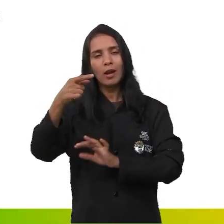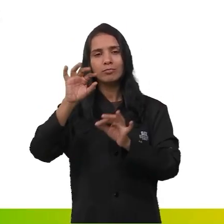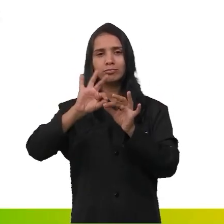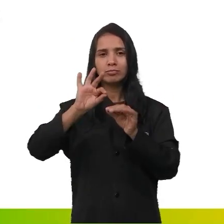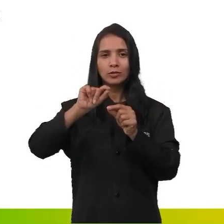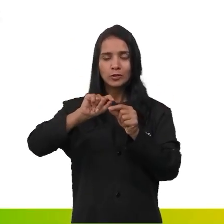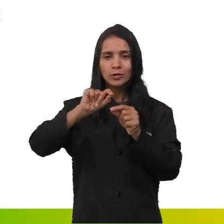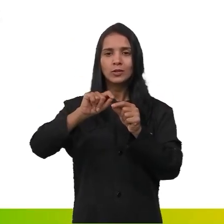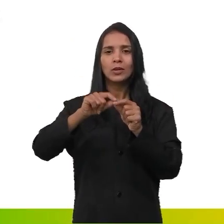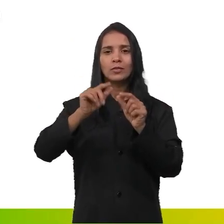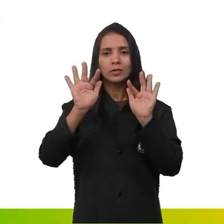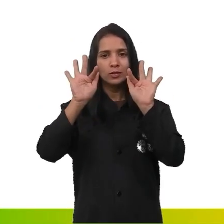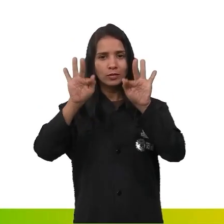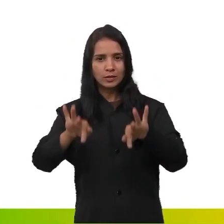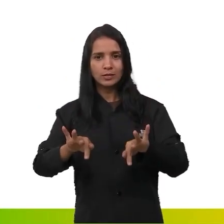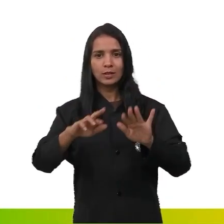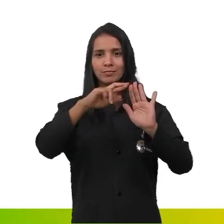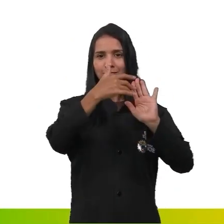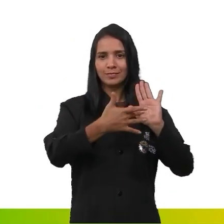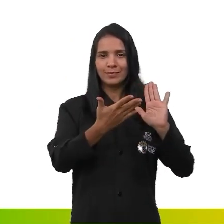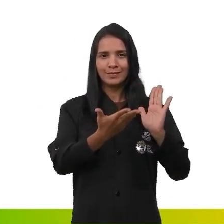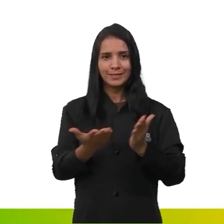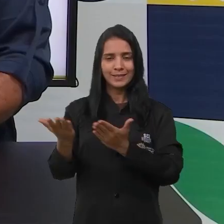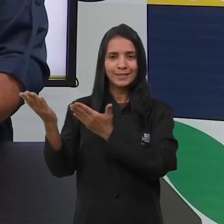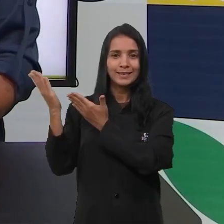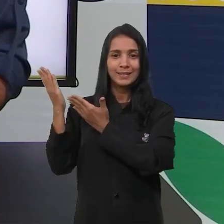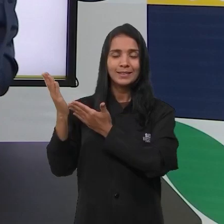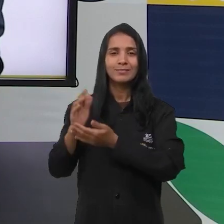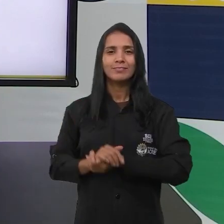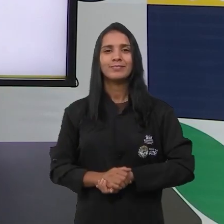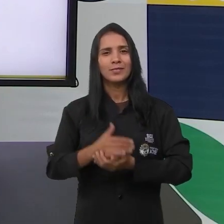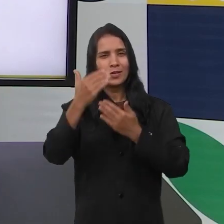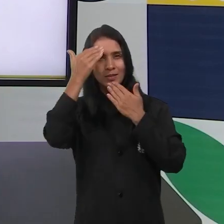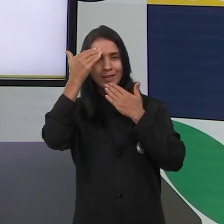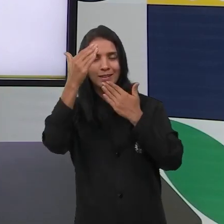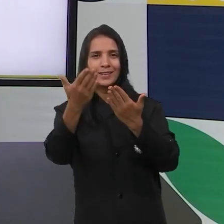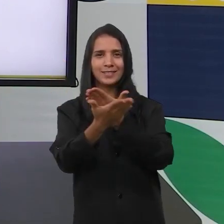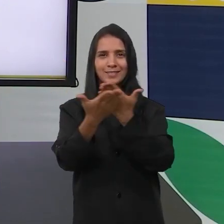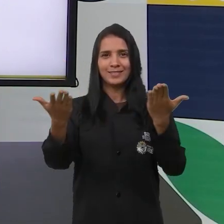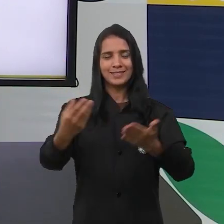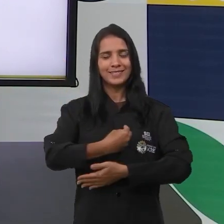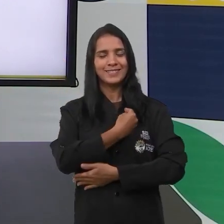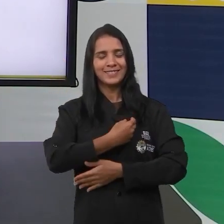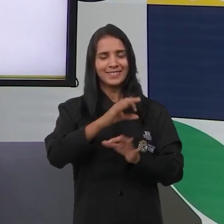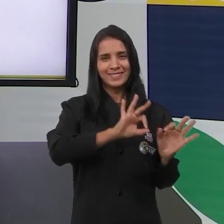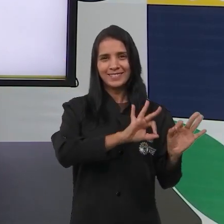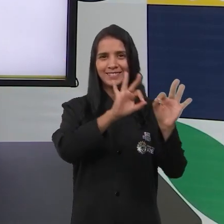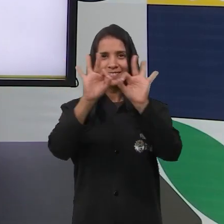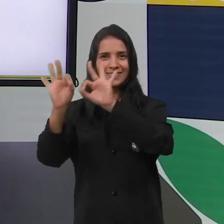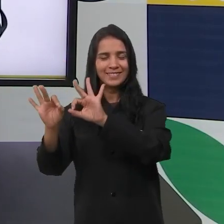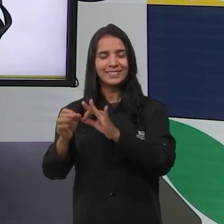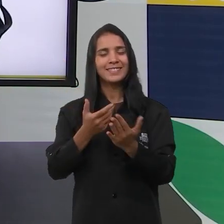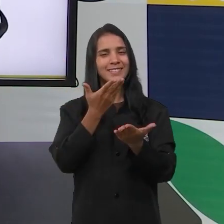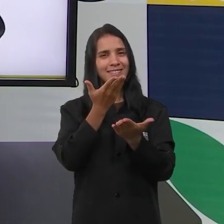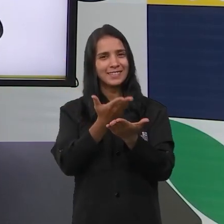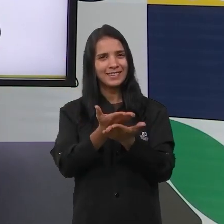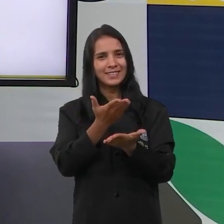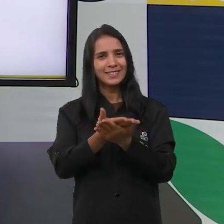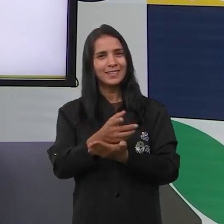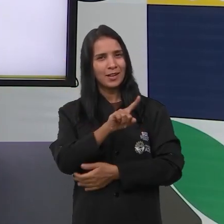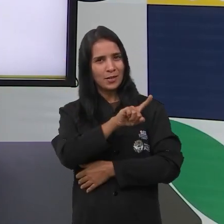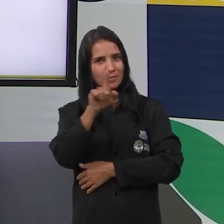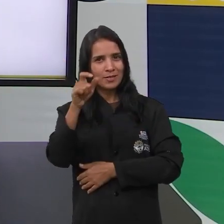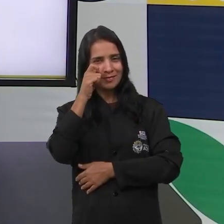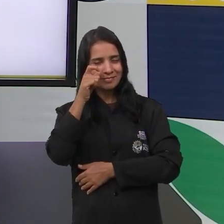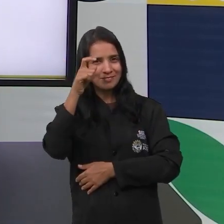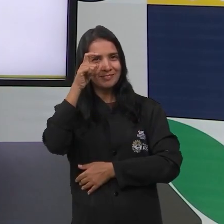nossas referências. Eu agradeço mais uma vez a participação de todos na nossa aula. Para você prestar mais